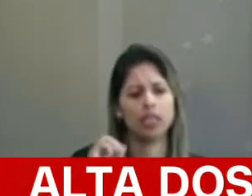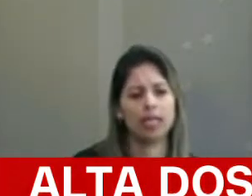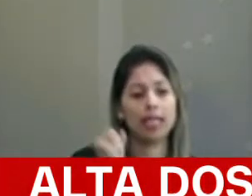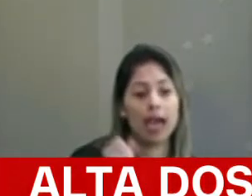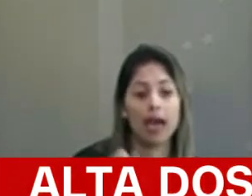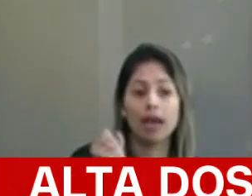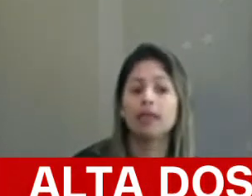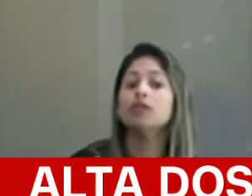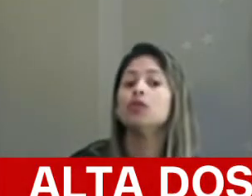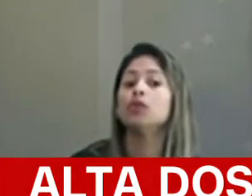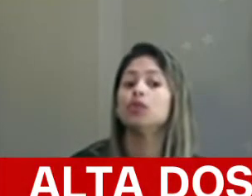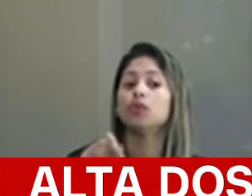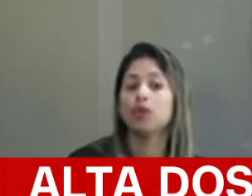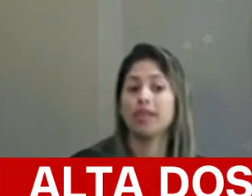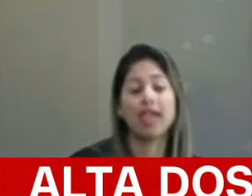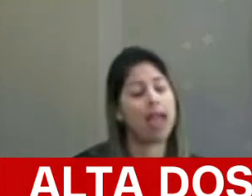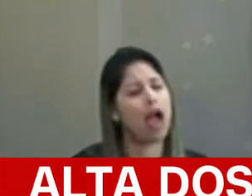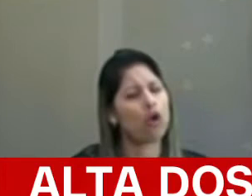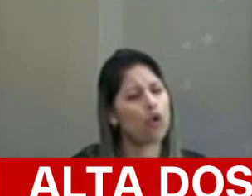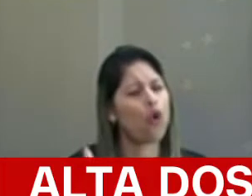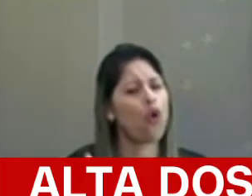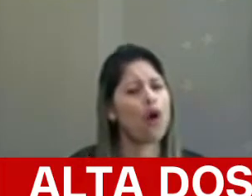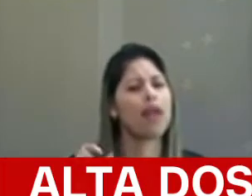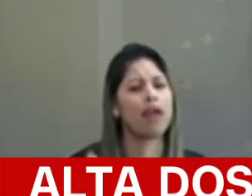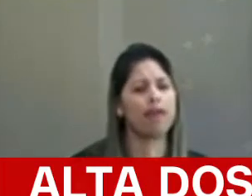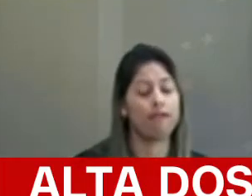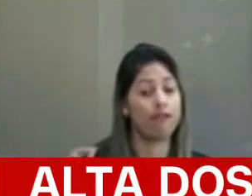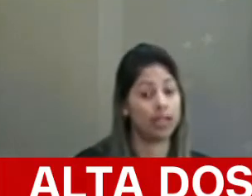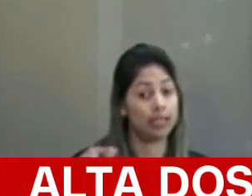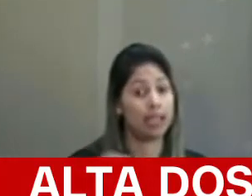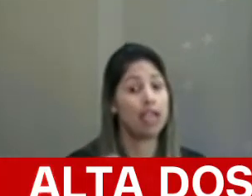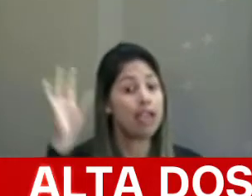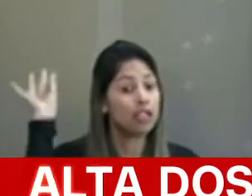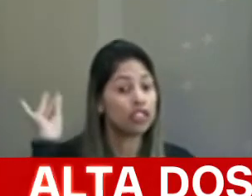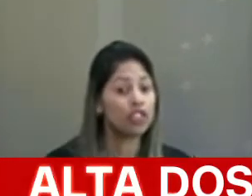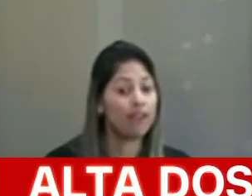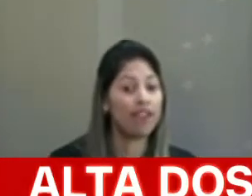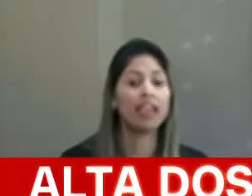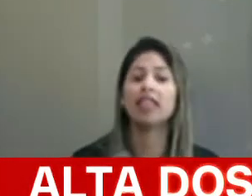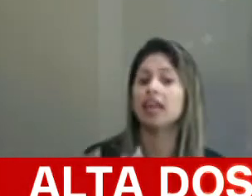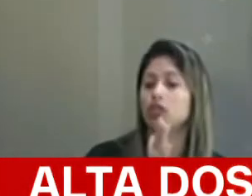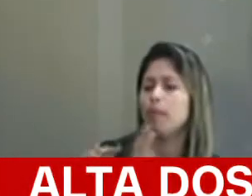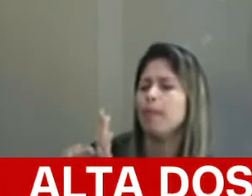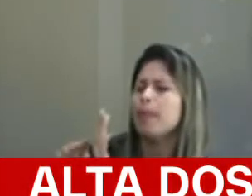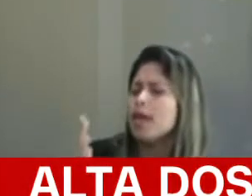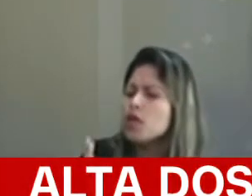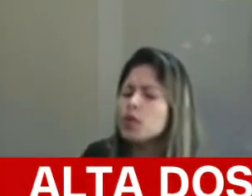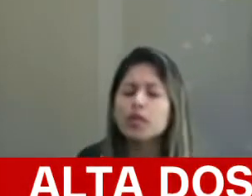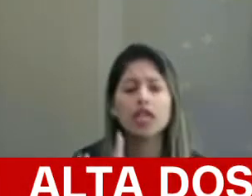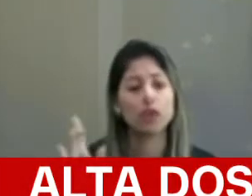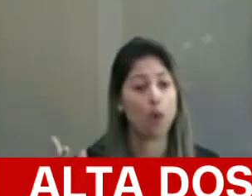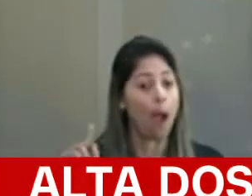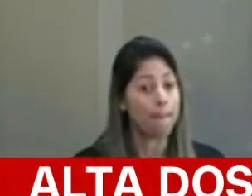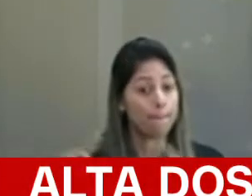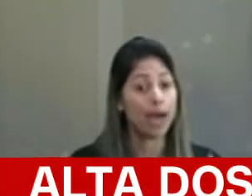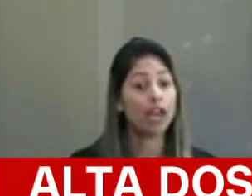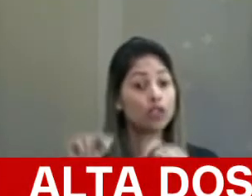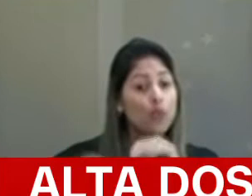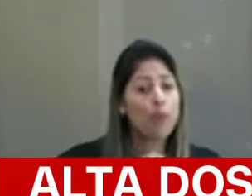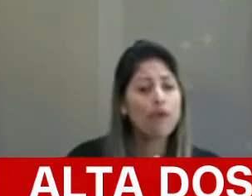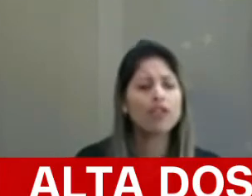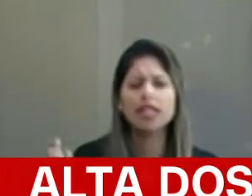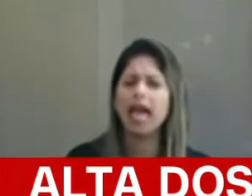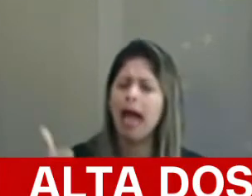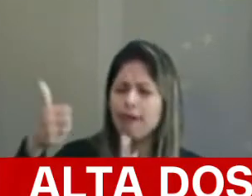somente recentemente é que foi verdadeiramente questionada. O movimento para a correção de